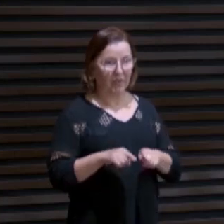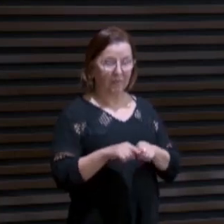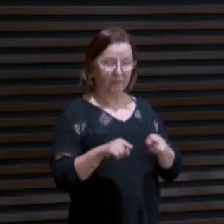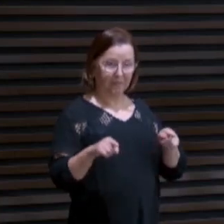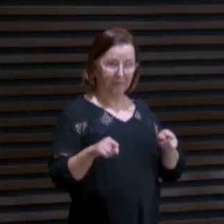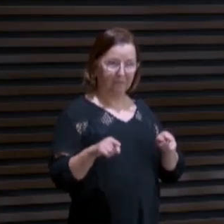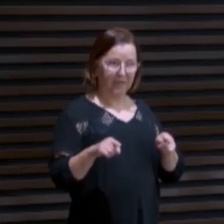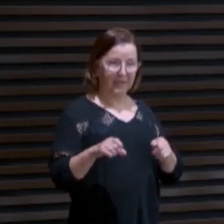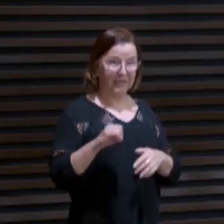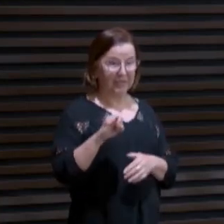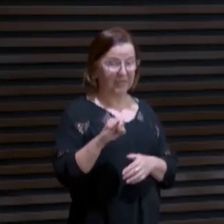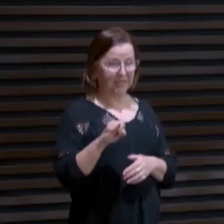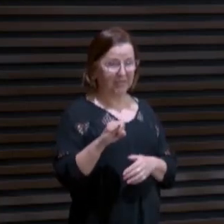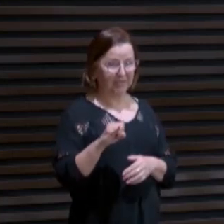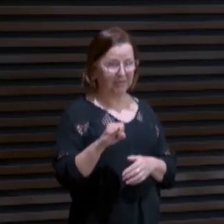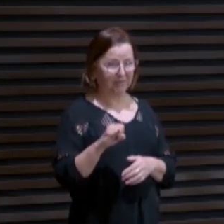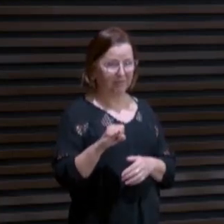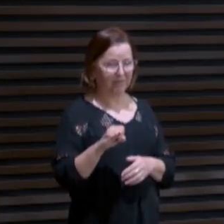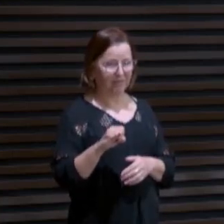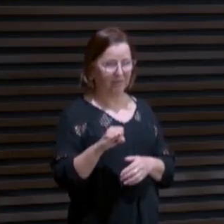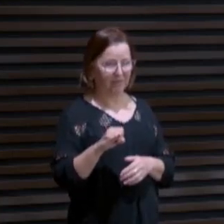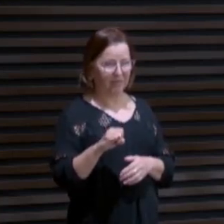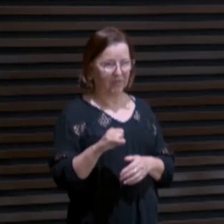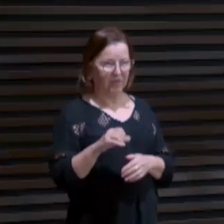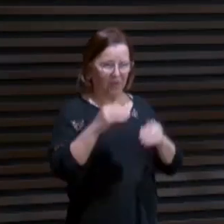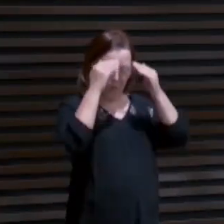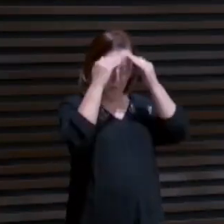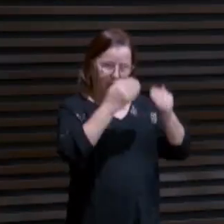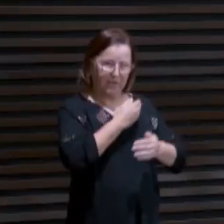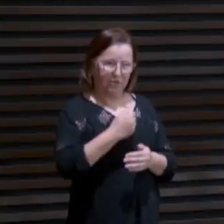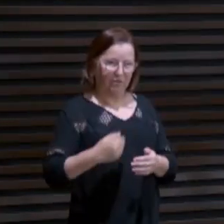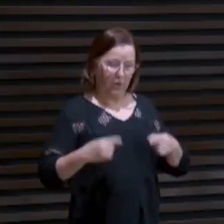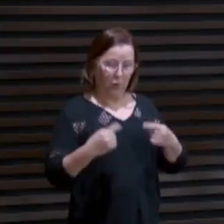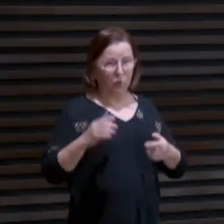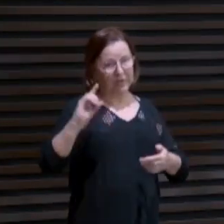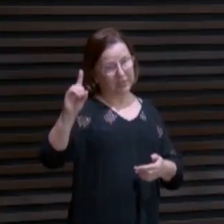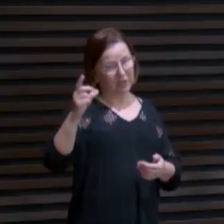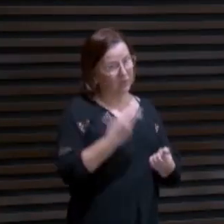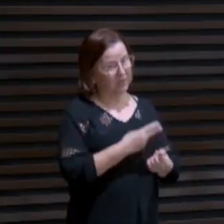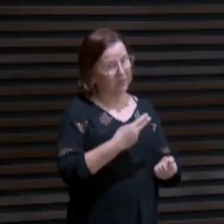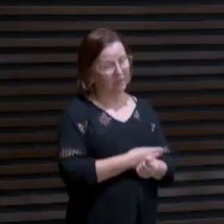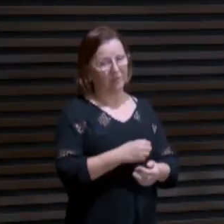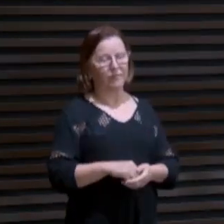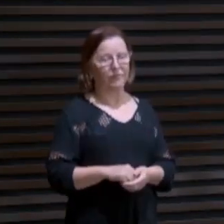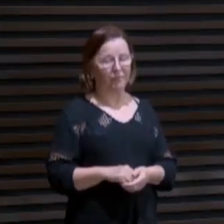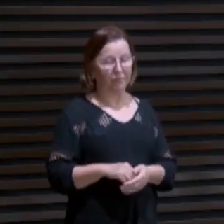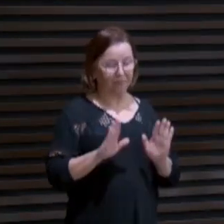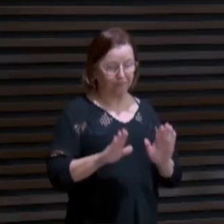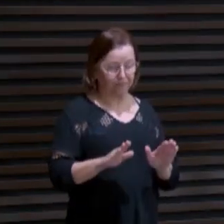irresponsável e demoníaco. Dessa forma, neste país, agora aqui no Brasil,